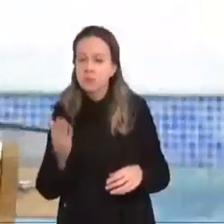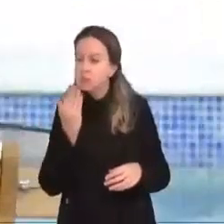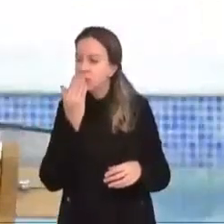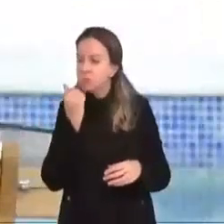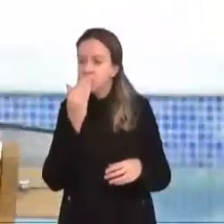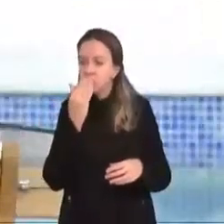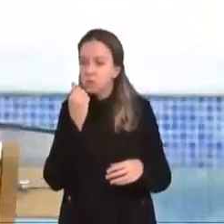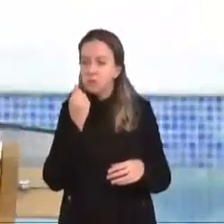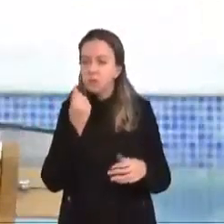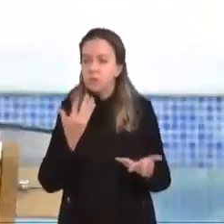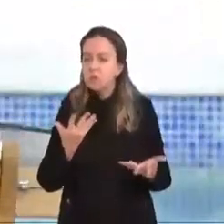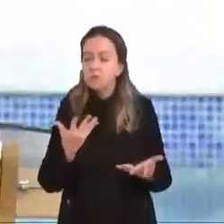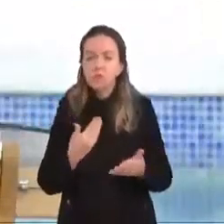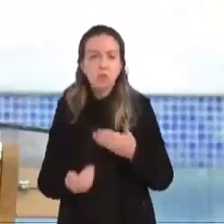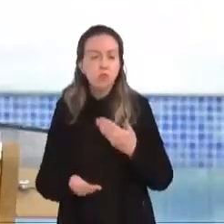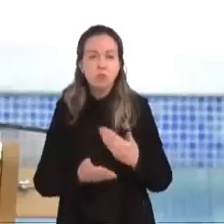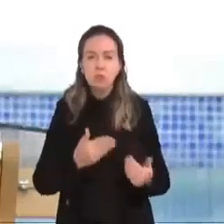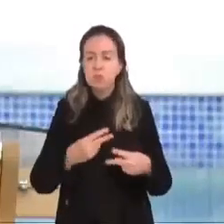quer? Não.